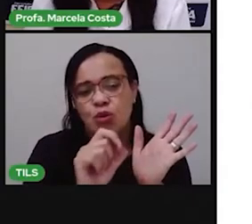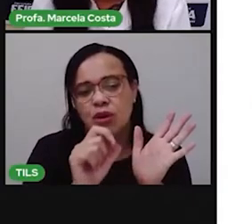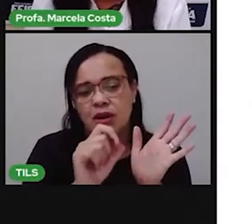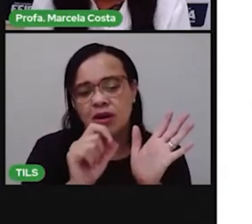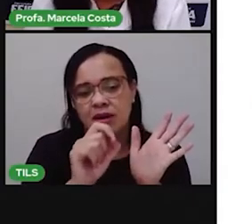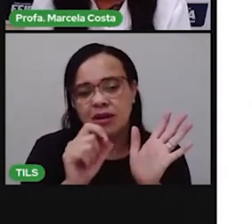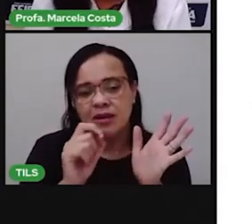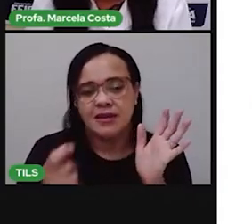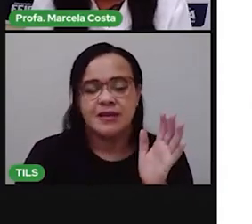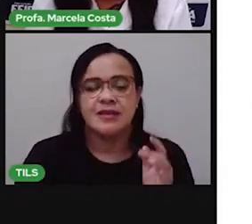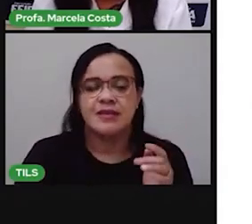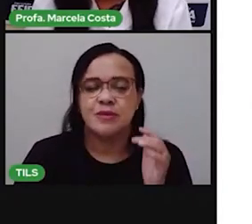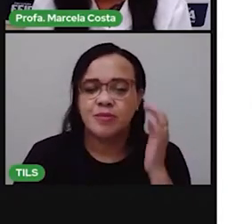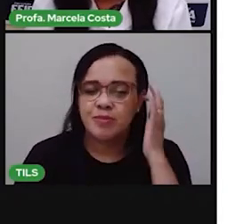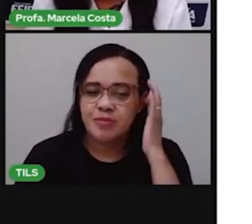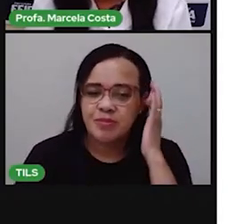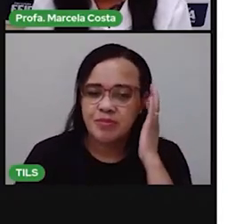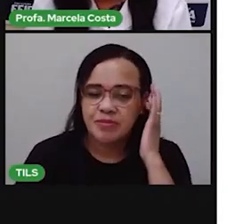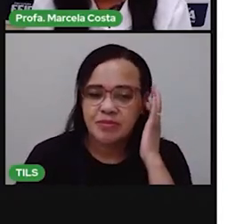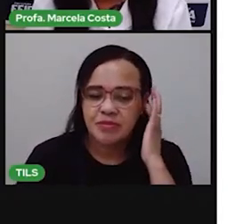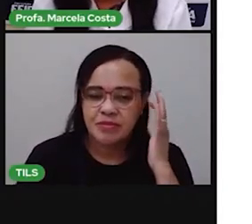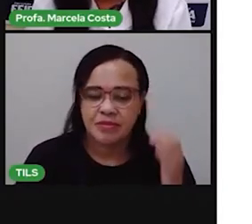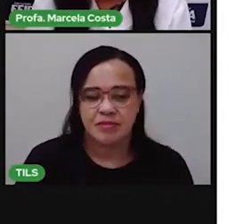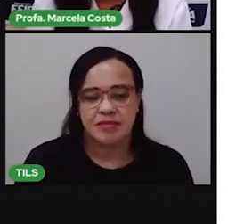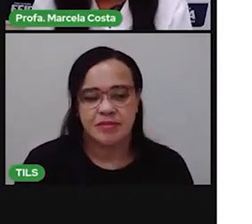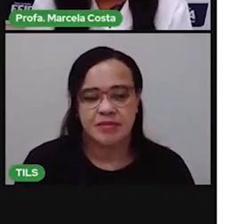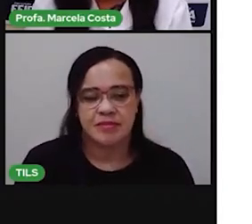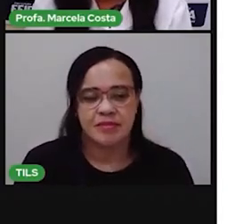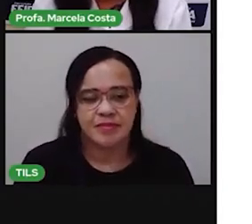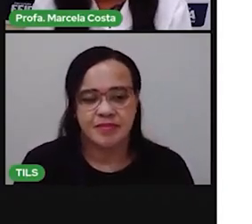O que que ela representa?